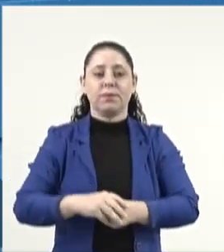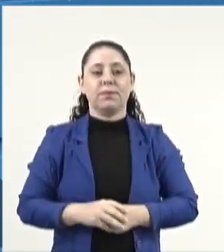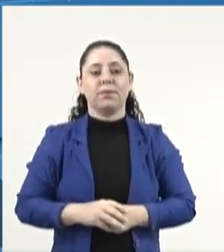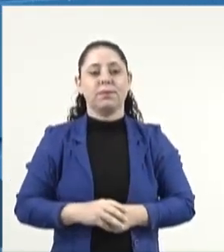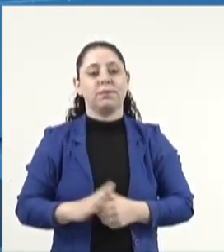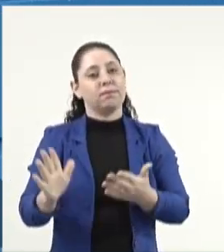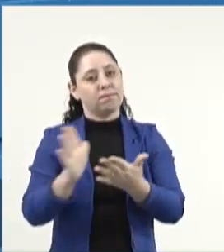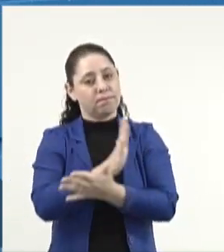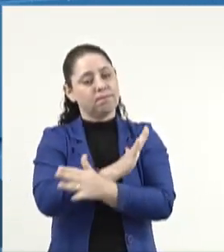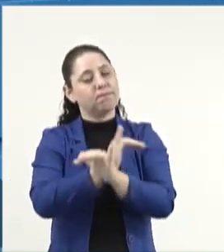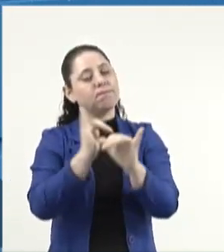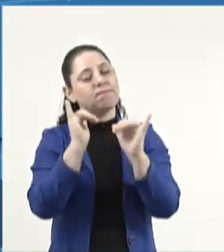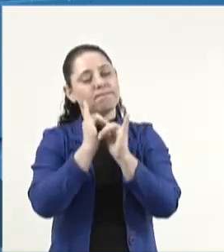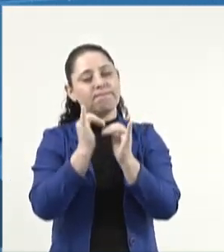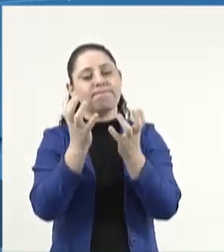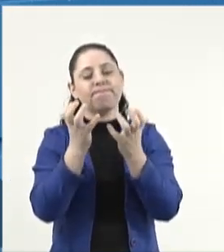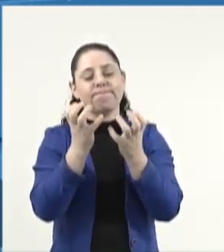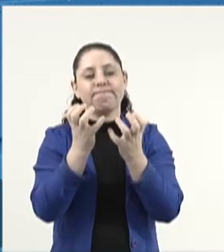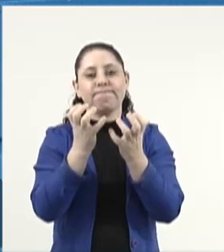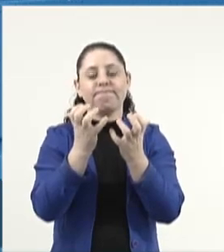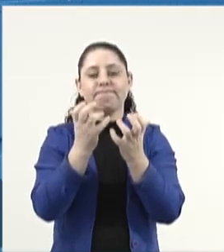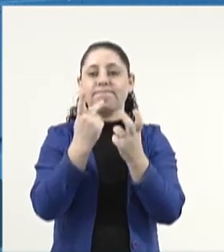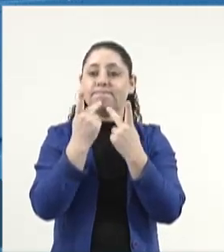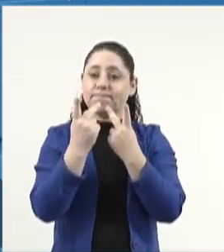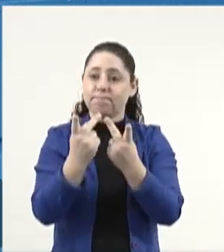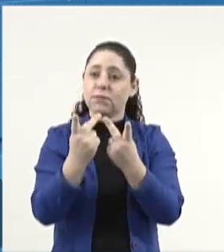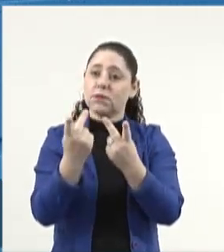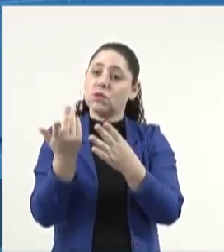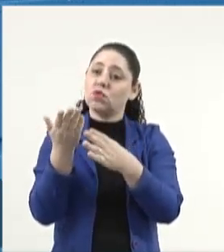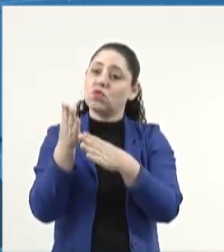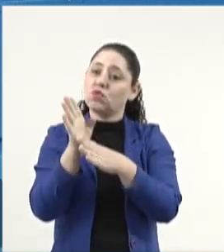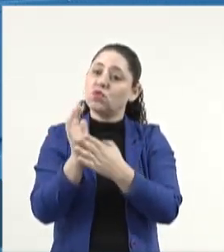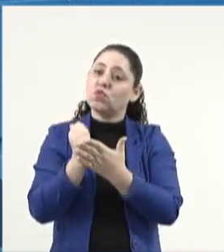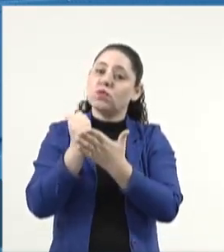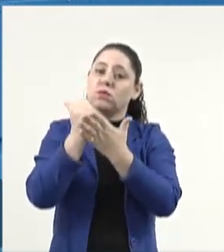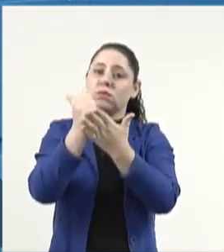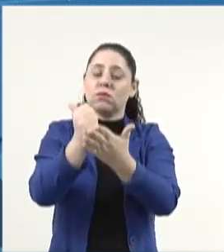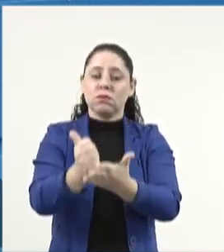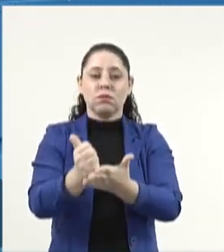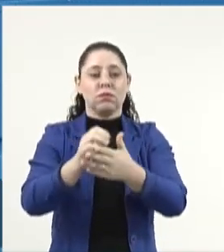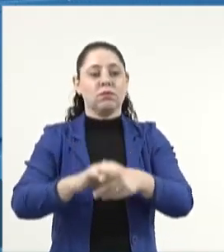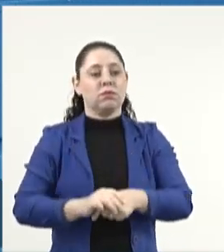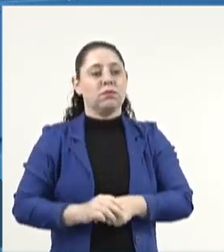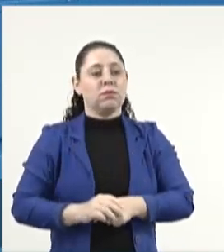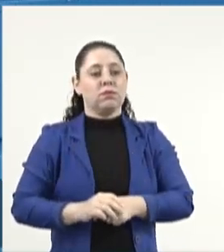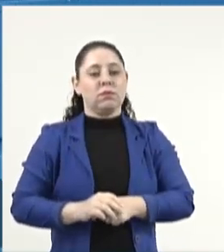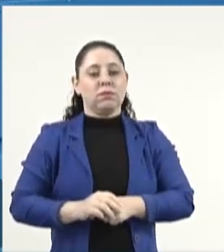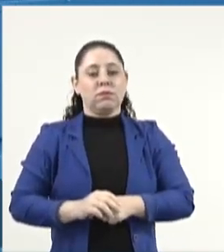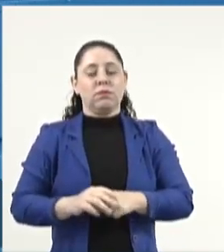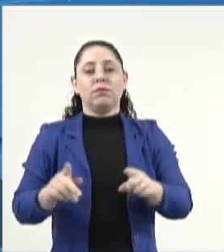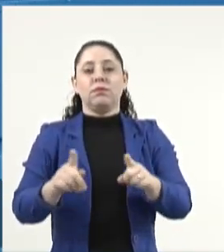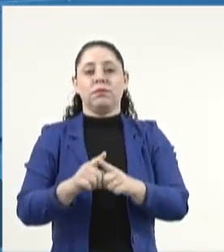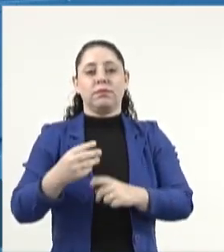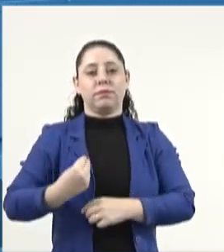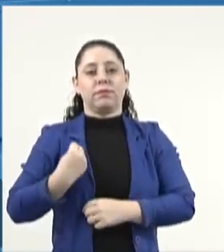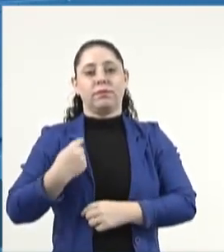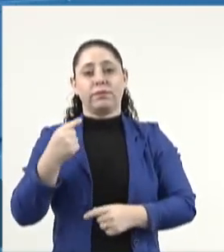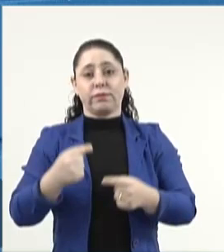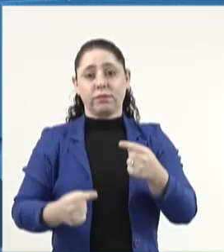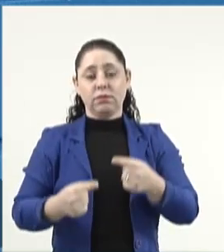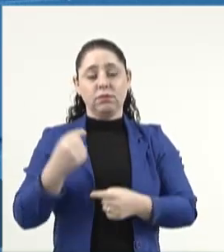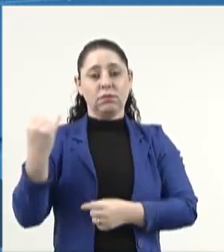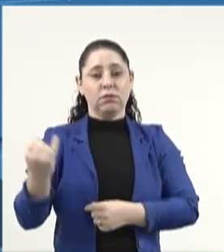são algumas informações que eu gostaria de colocar para poder também participar desse debate